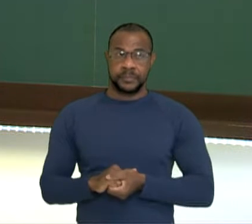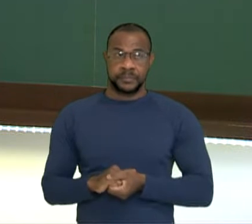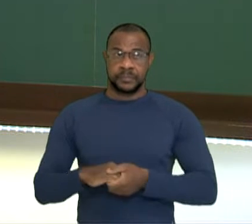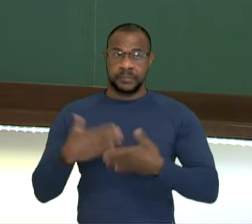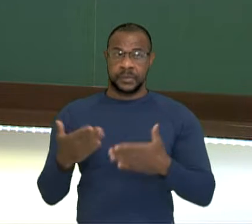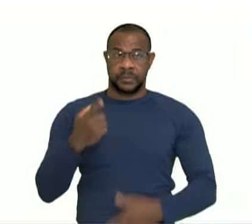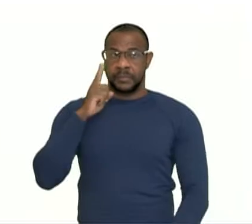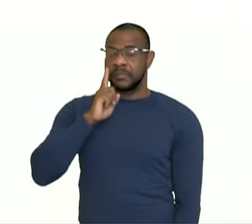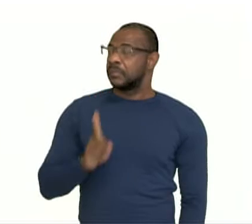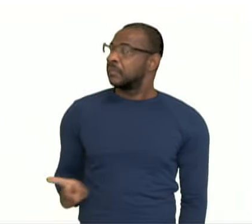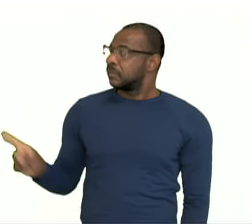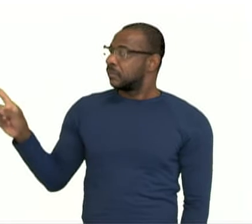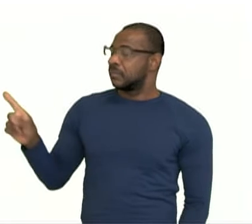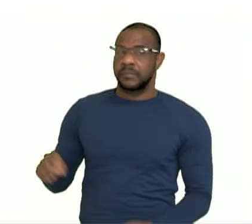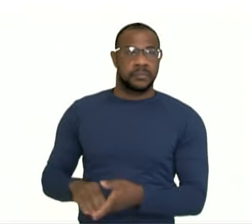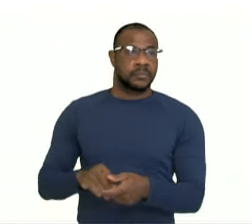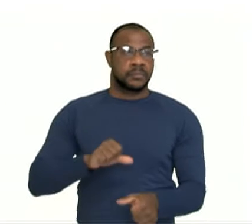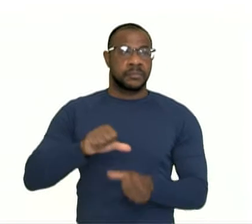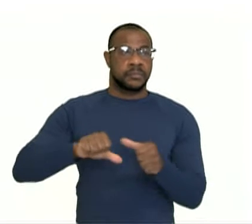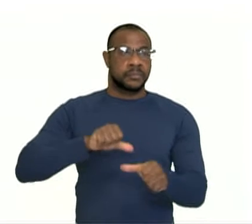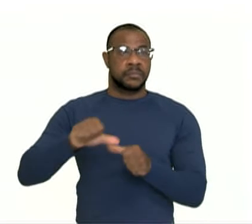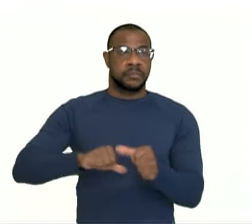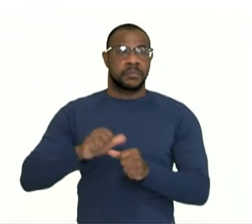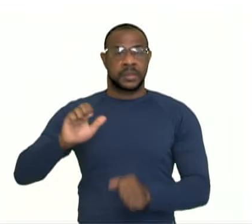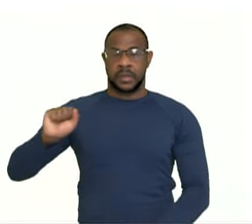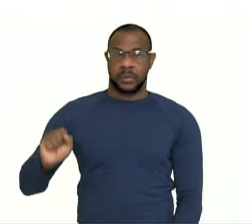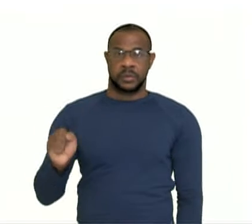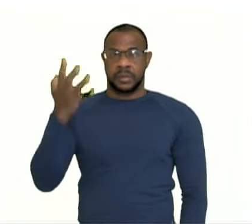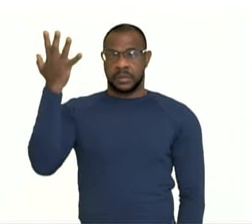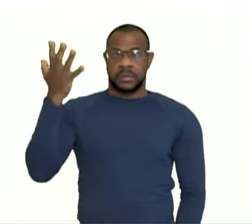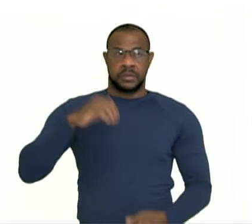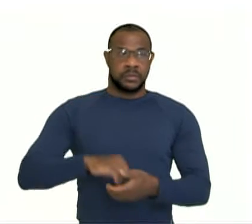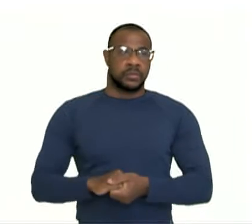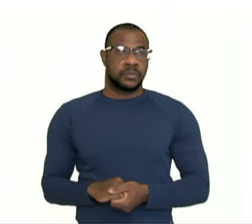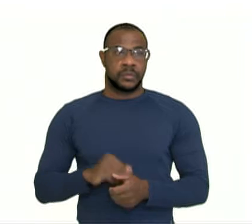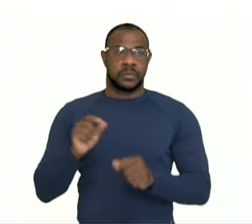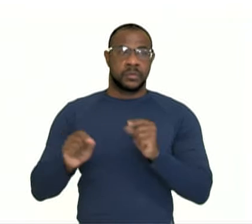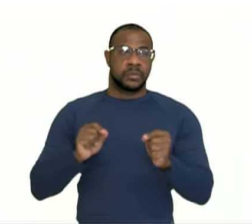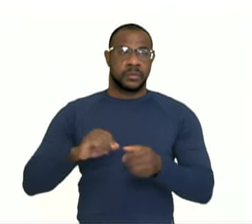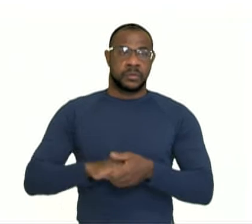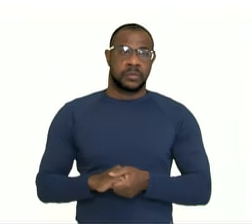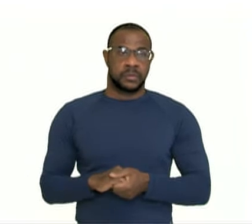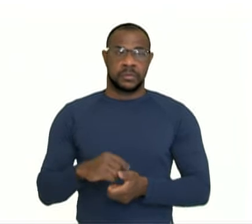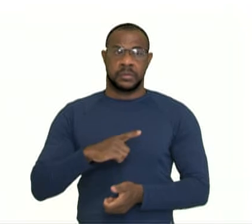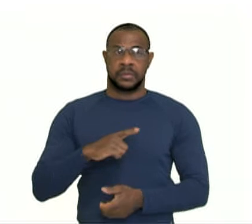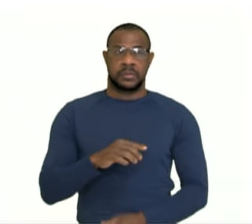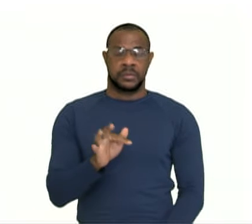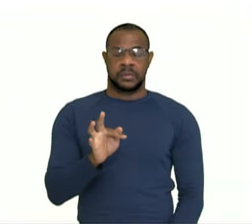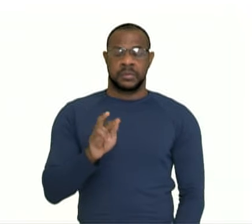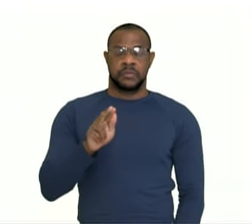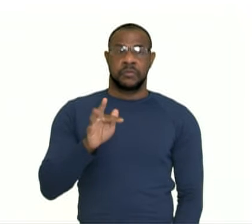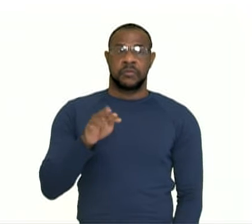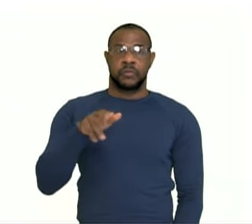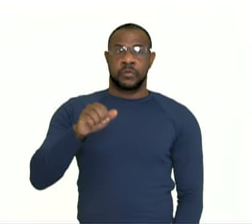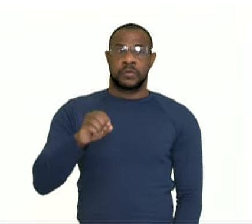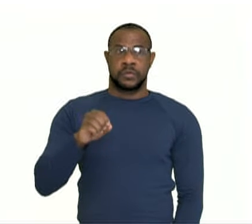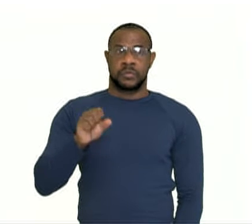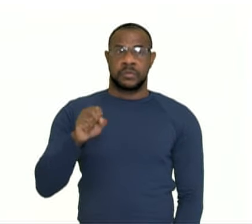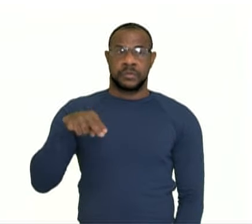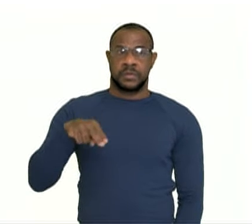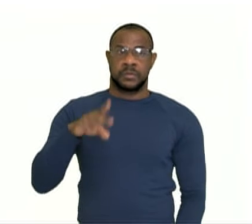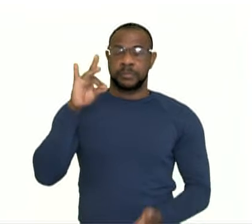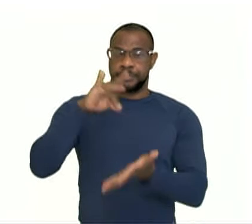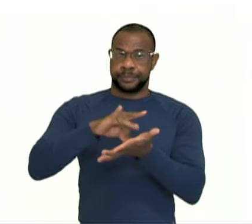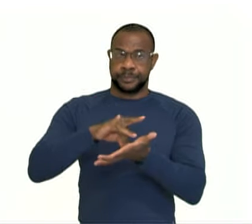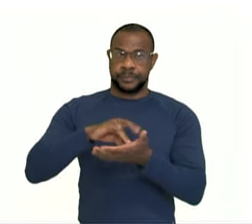Então, aqui as mudanças que ocorreram em relação à minha função seno original e a